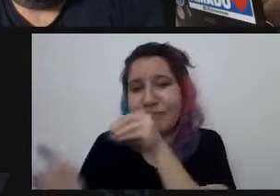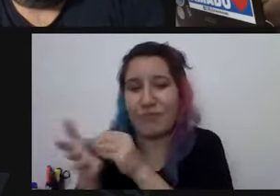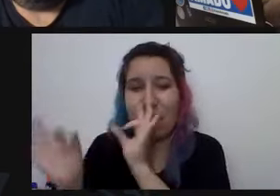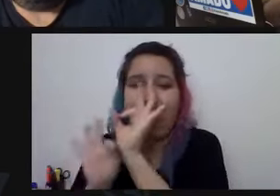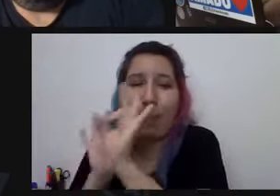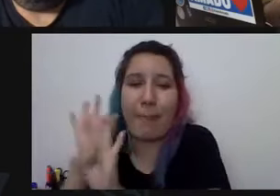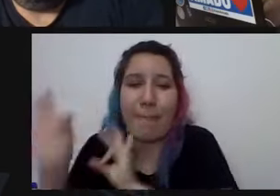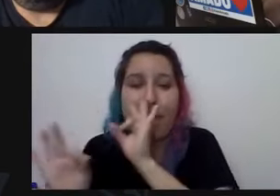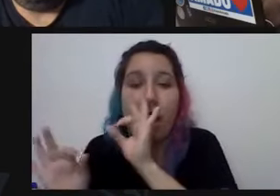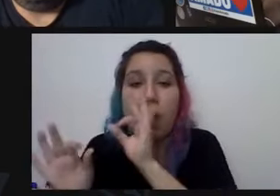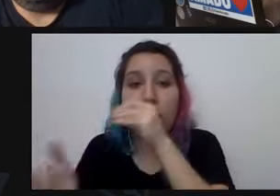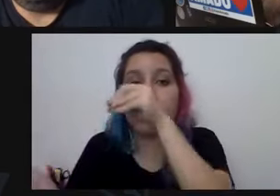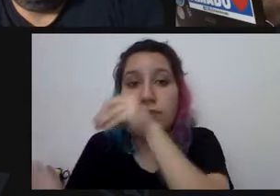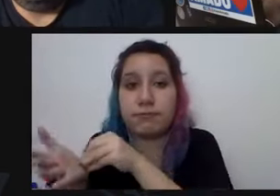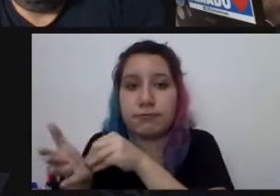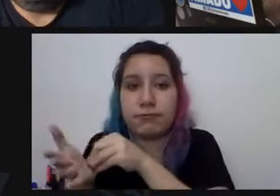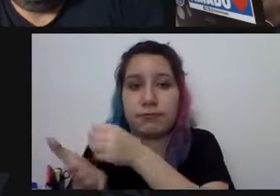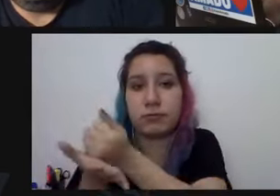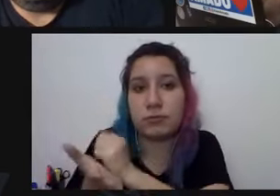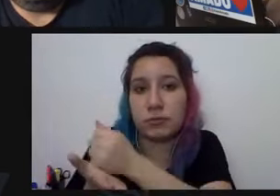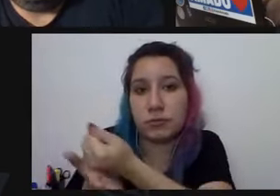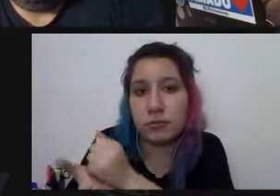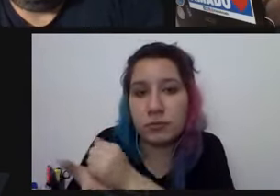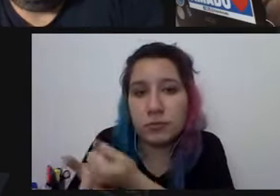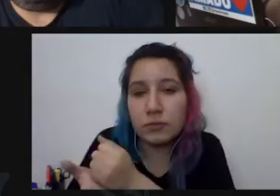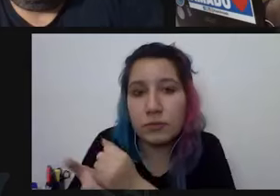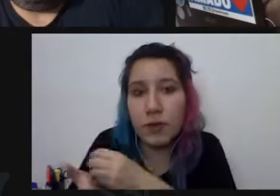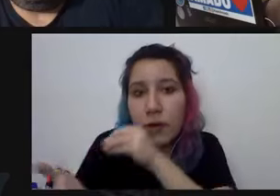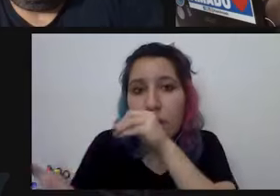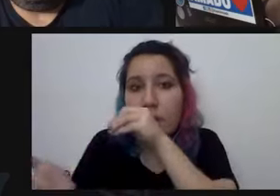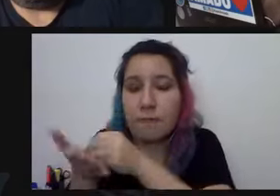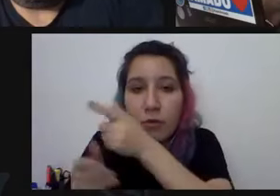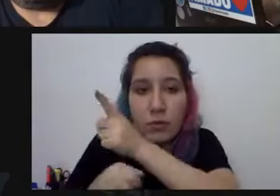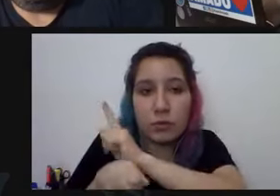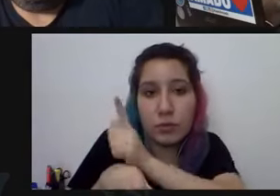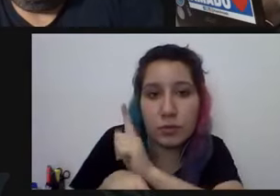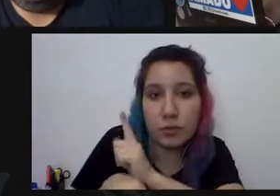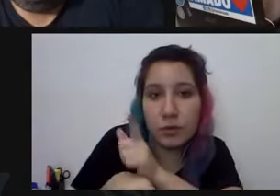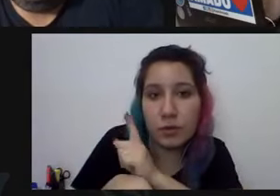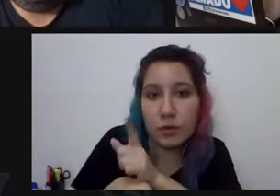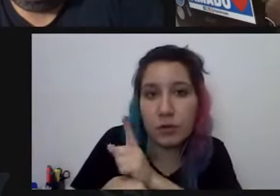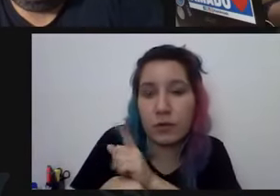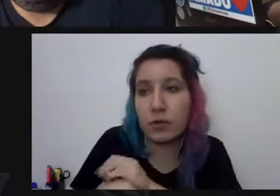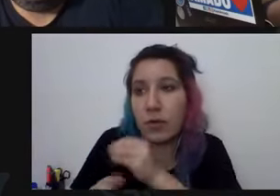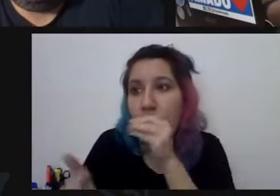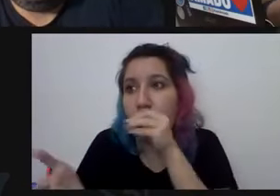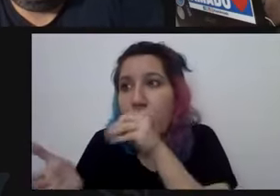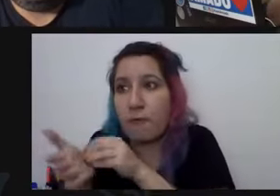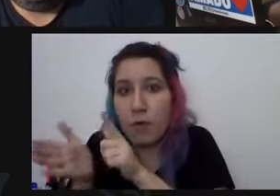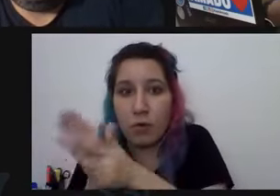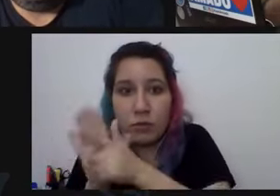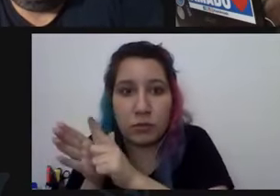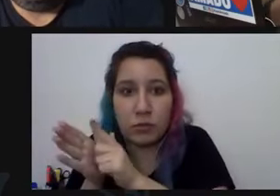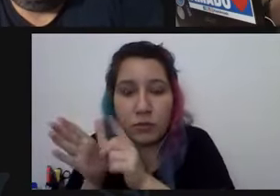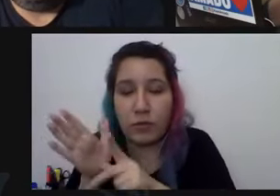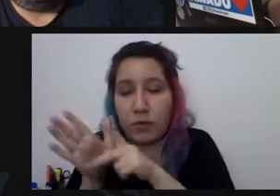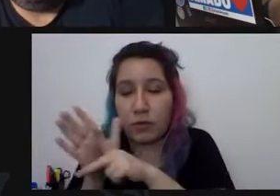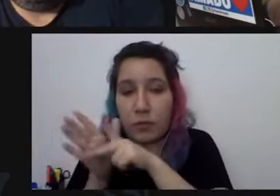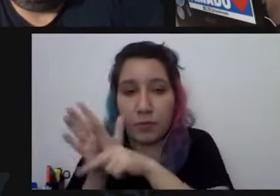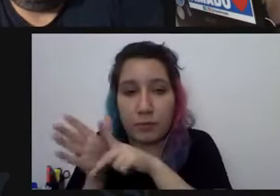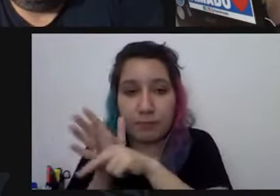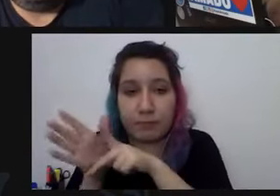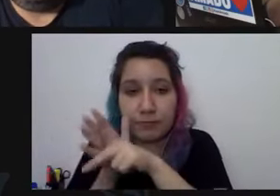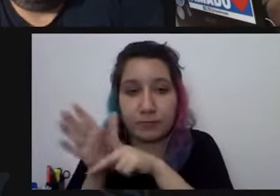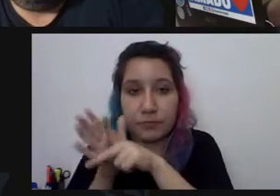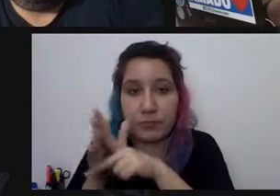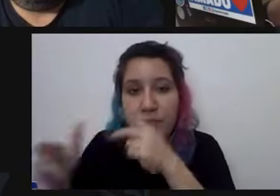falta controle, falta organização, sabe? Falta gestão aqui, esse é o problema. Então é disso que se trata, esse trabalho que a gente está